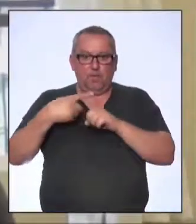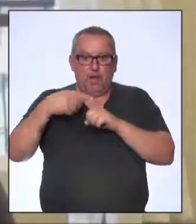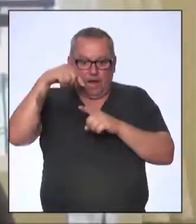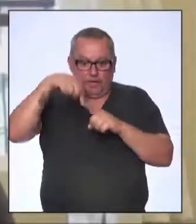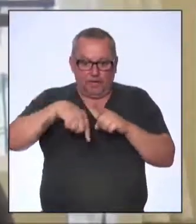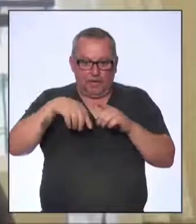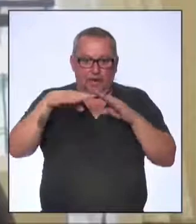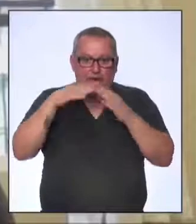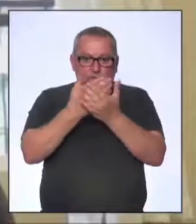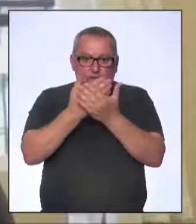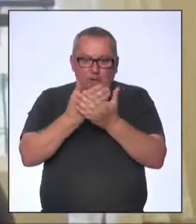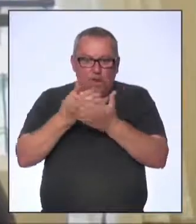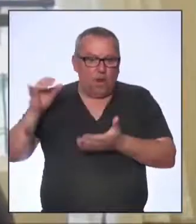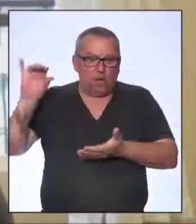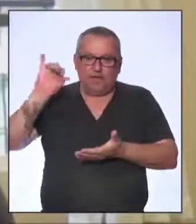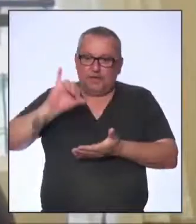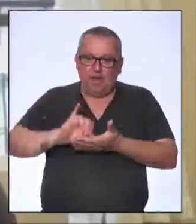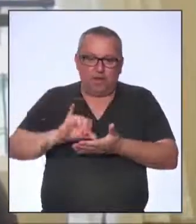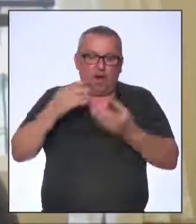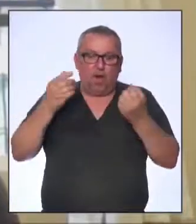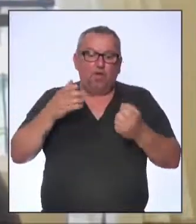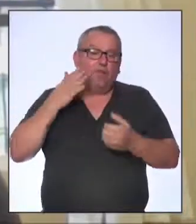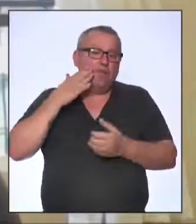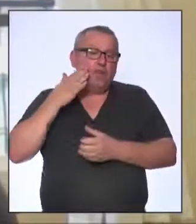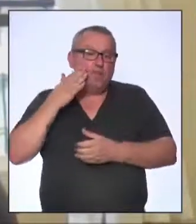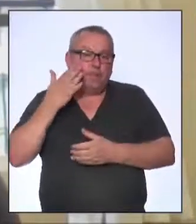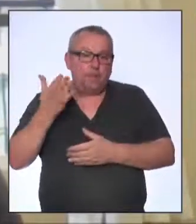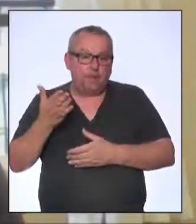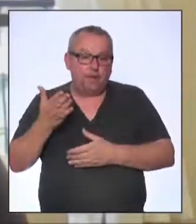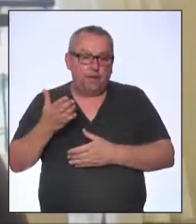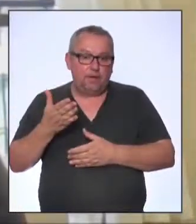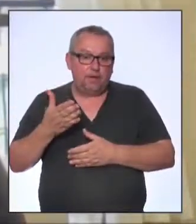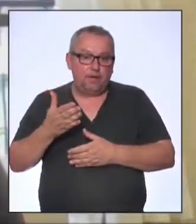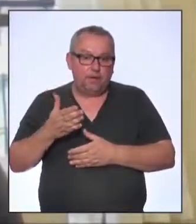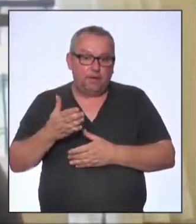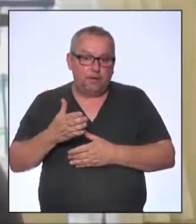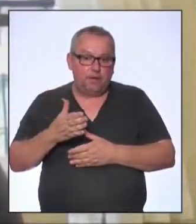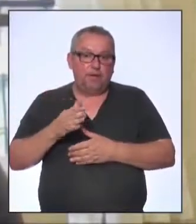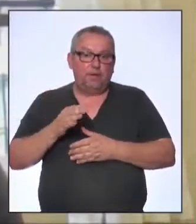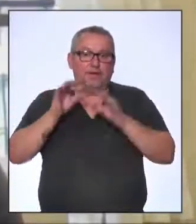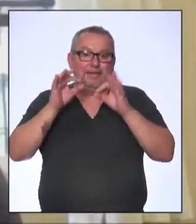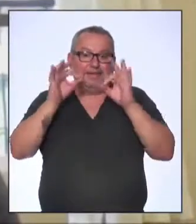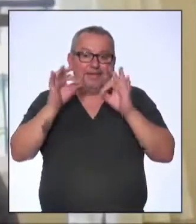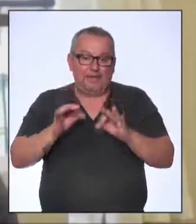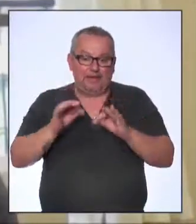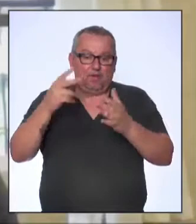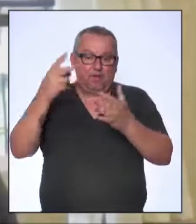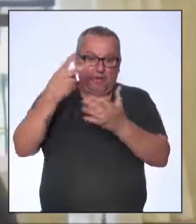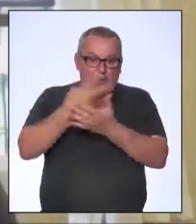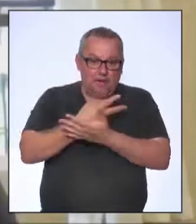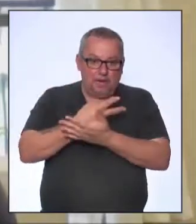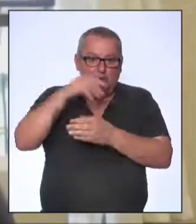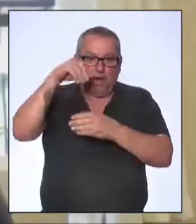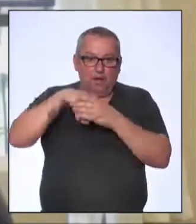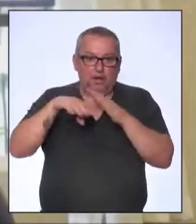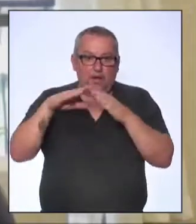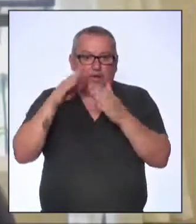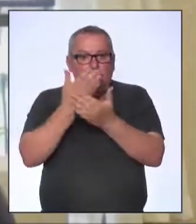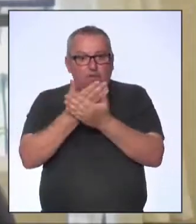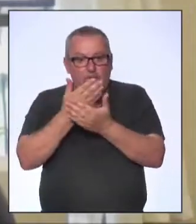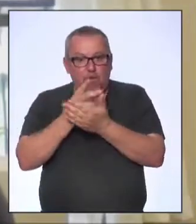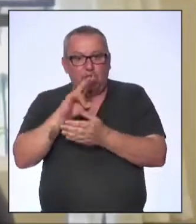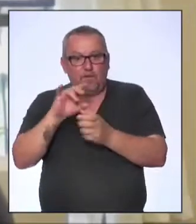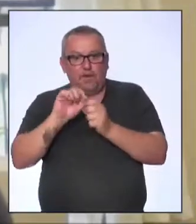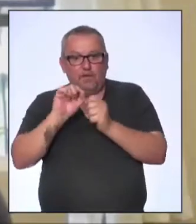a escola é um central aqui, aonde que ele vai saber? Raquel, acertar e o errar é na escola que o aluno vai fazer